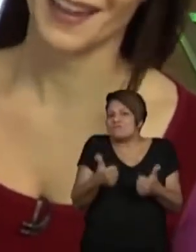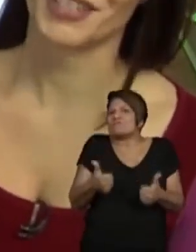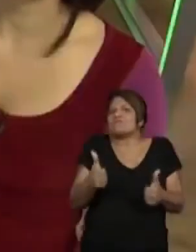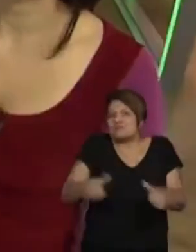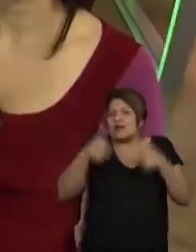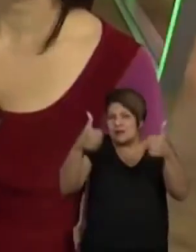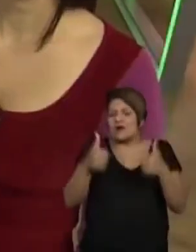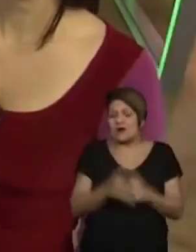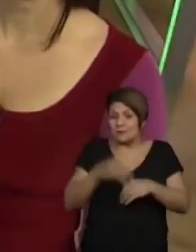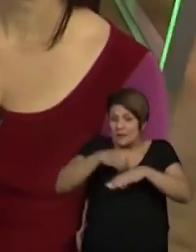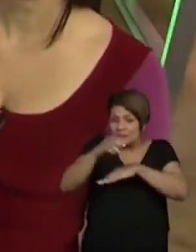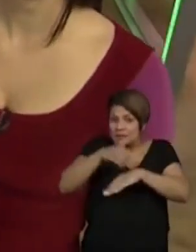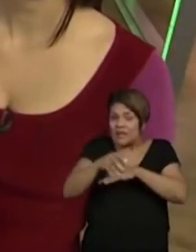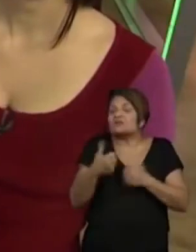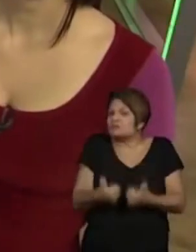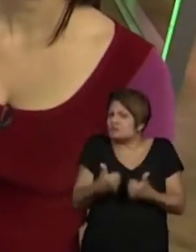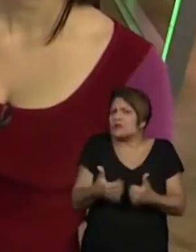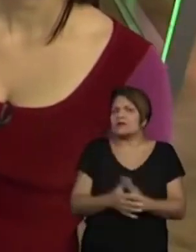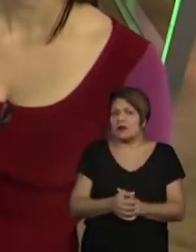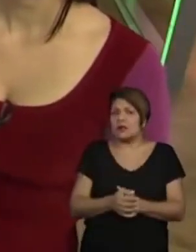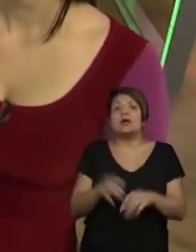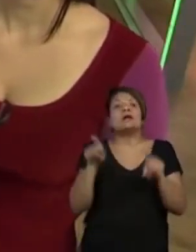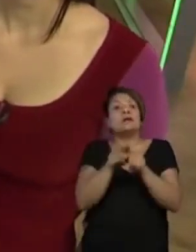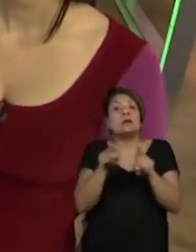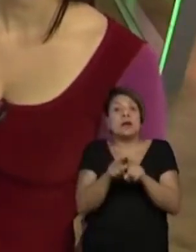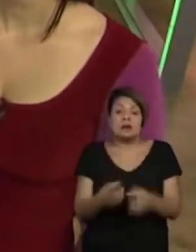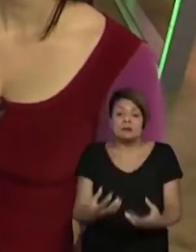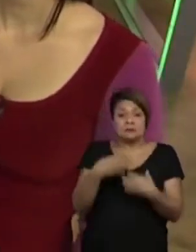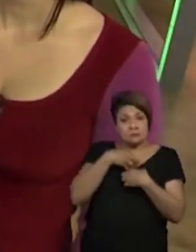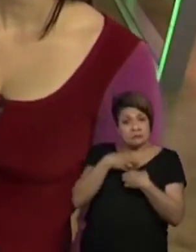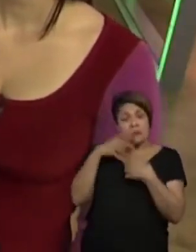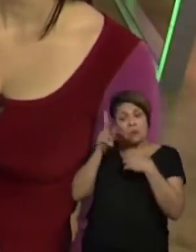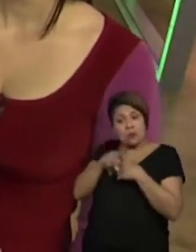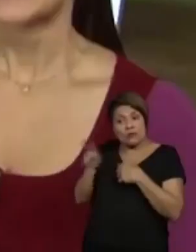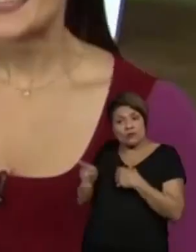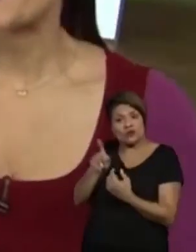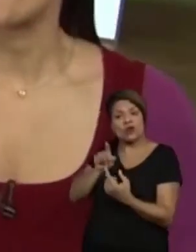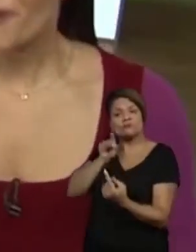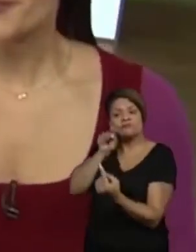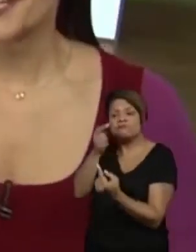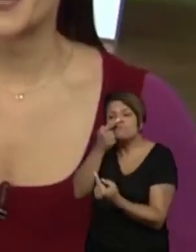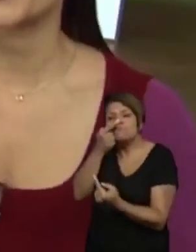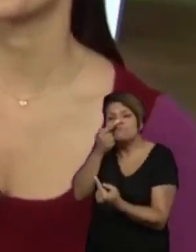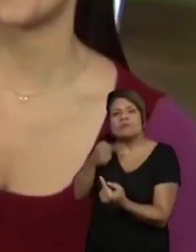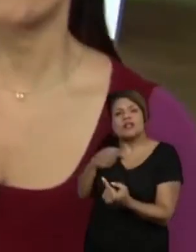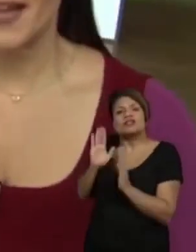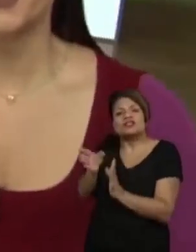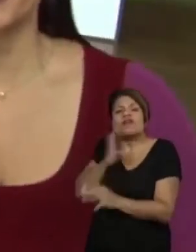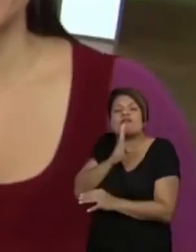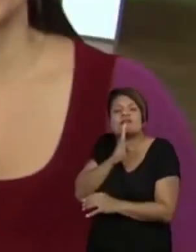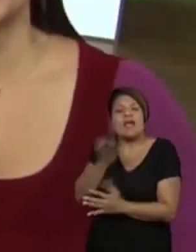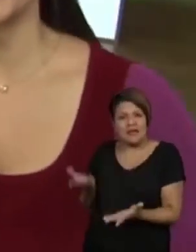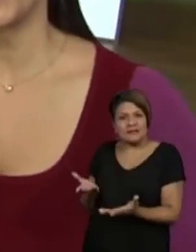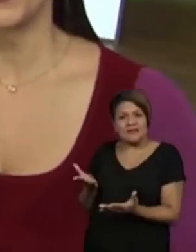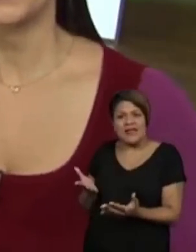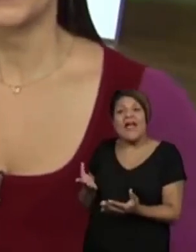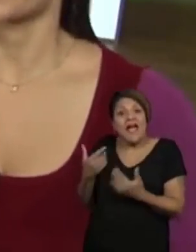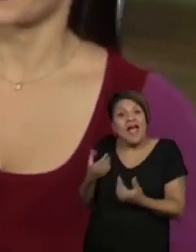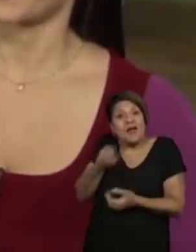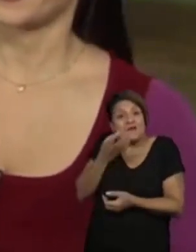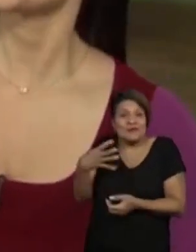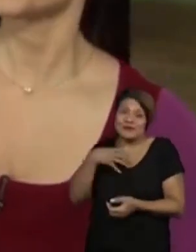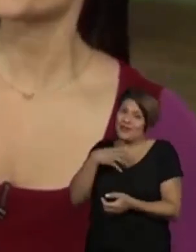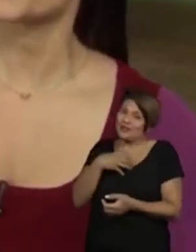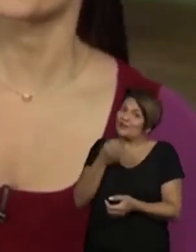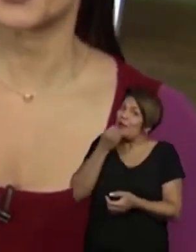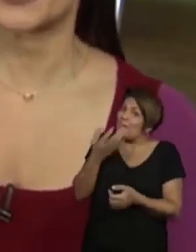mais eficiente. E os alunos vão interagir com os professores e os colegas que já conhecem. Esse é um bom jeito de ficar perto dos amigos da escola, né?